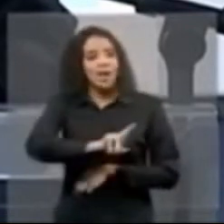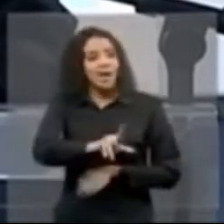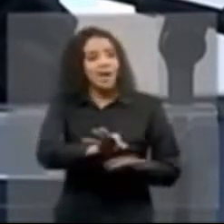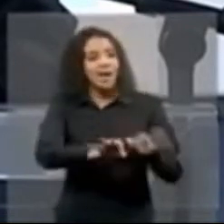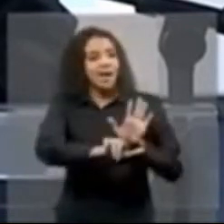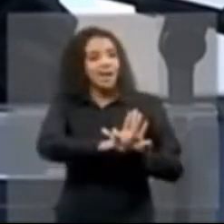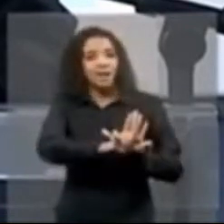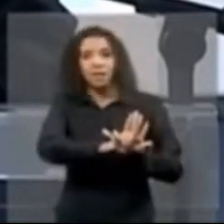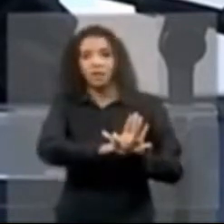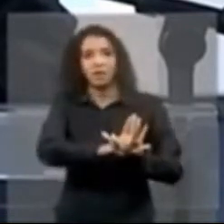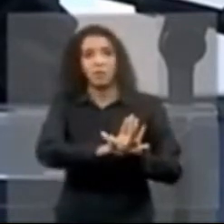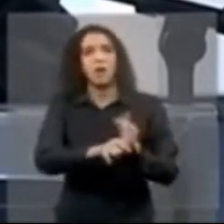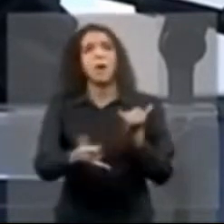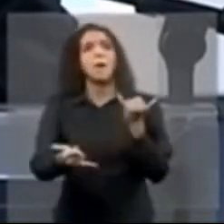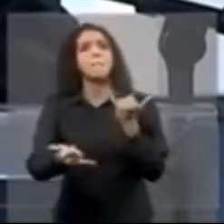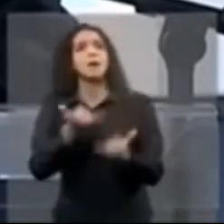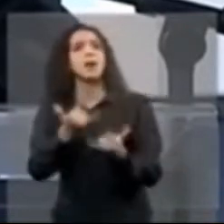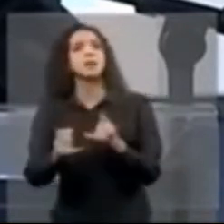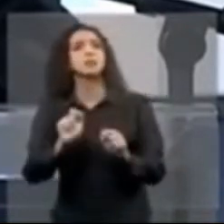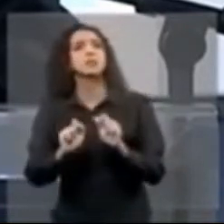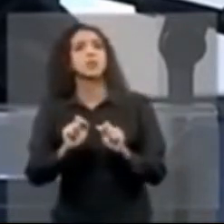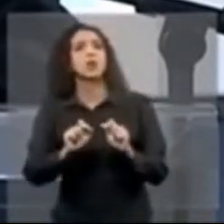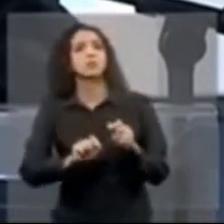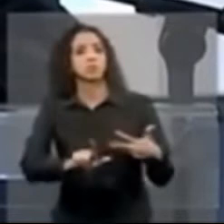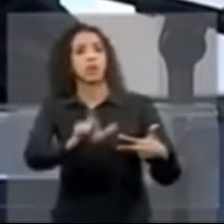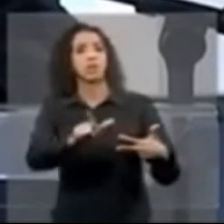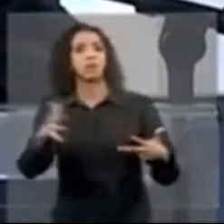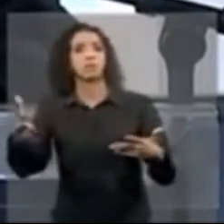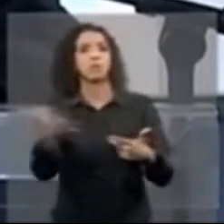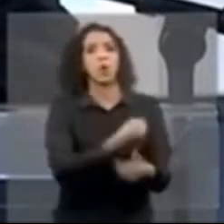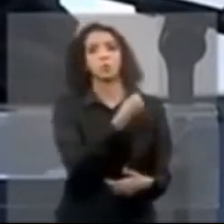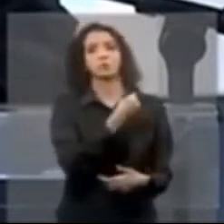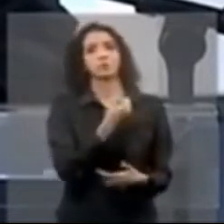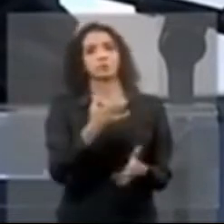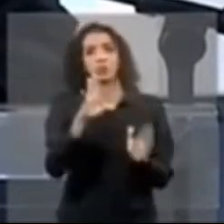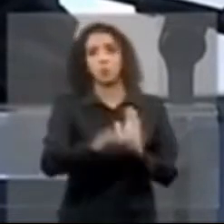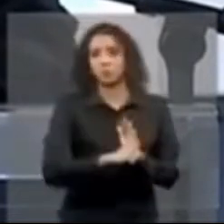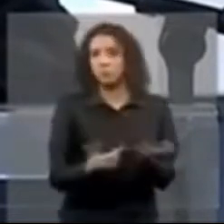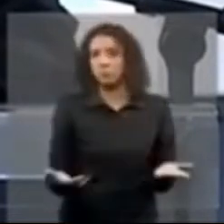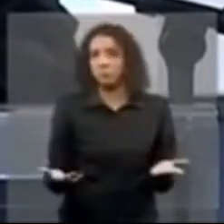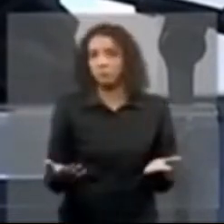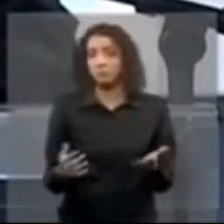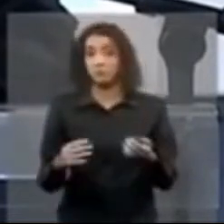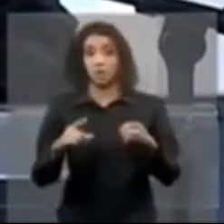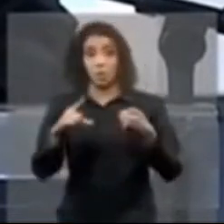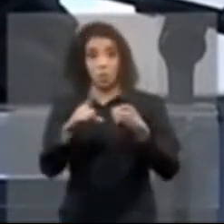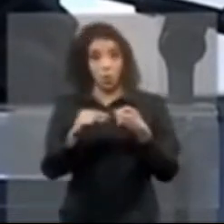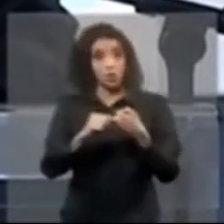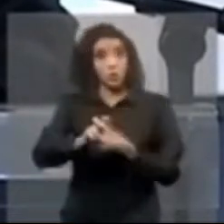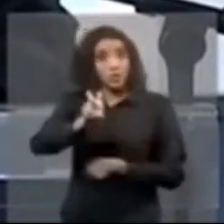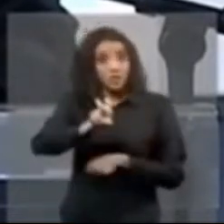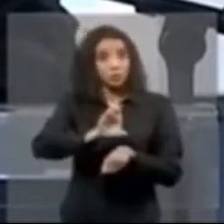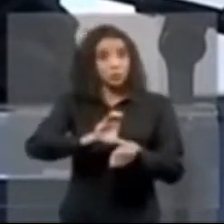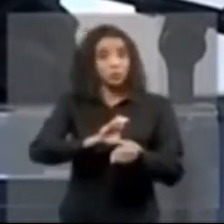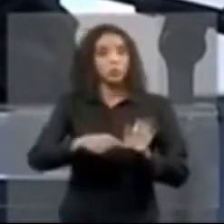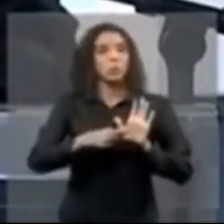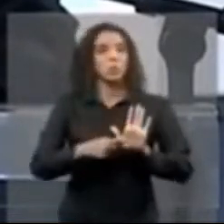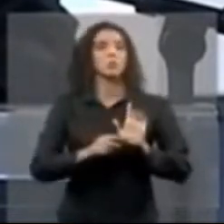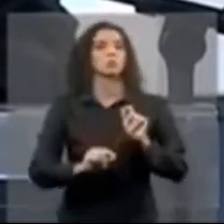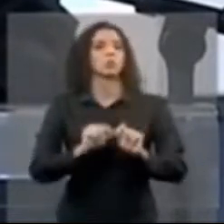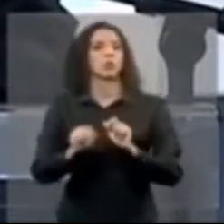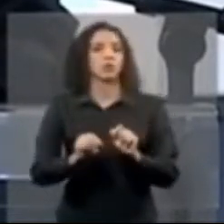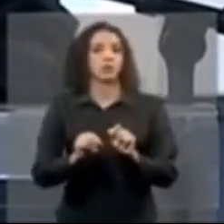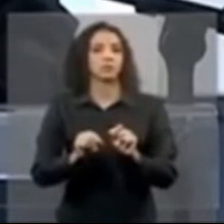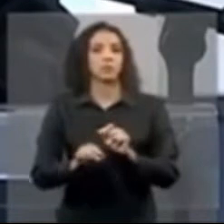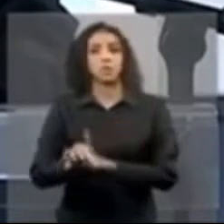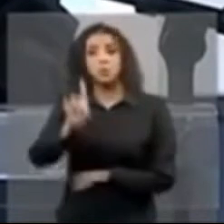mas em usurpar o poder constituinte originário. O artigo 5º da Constituição estabelece que a inviolabilidade